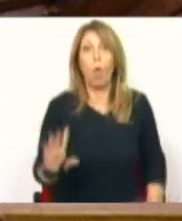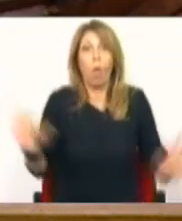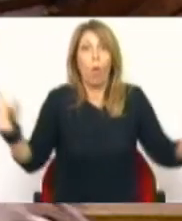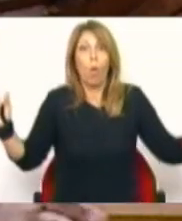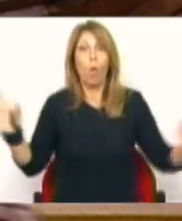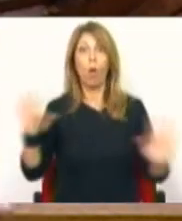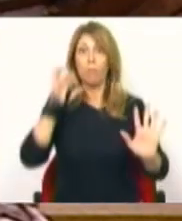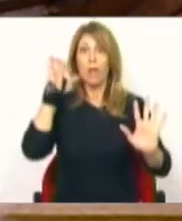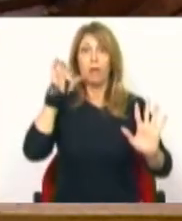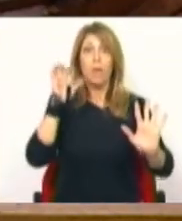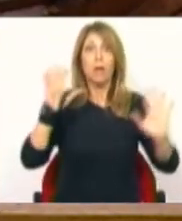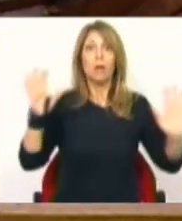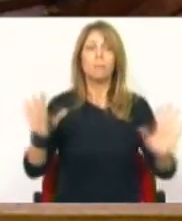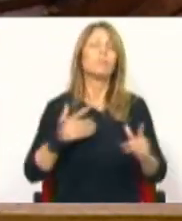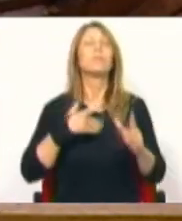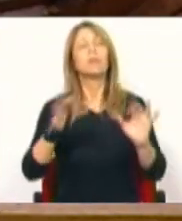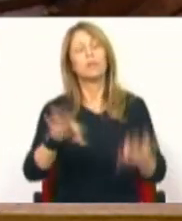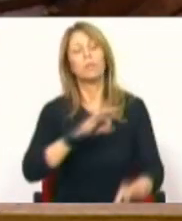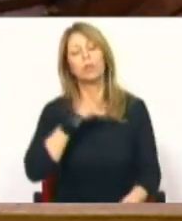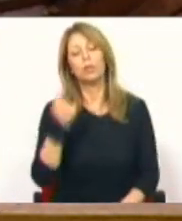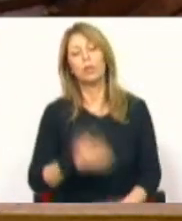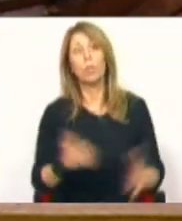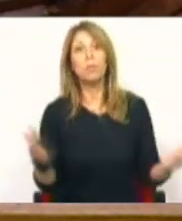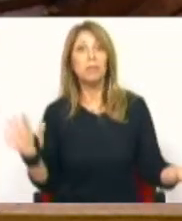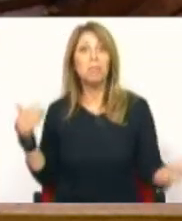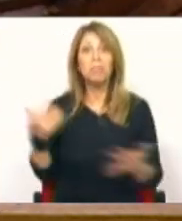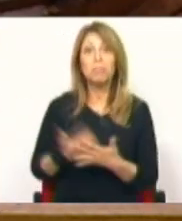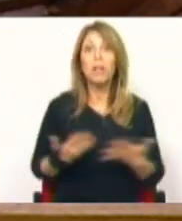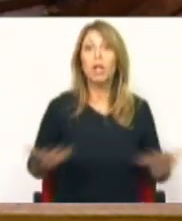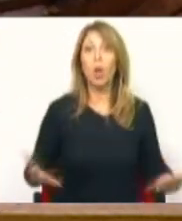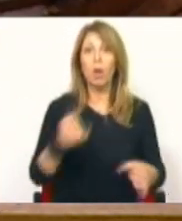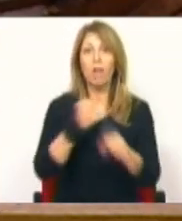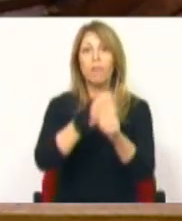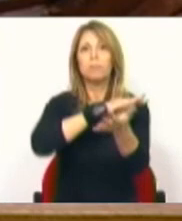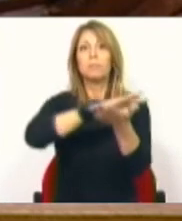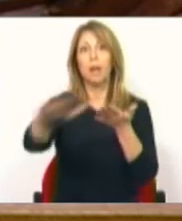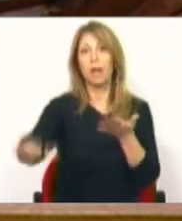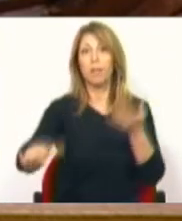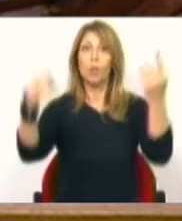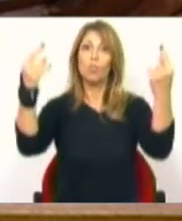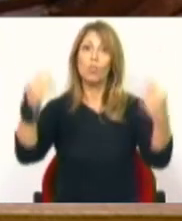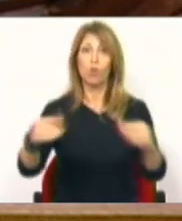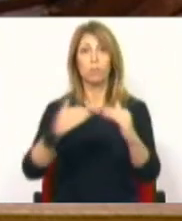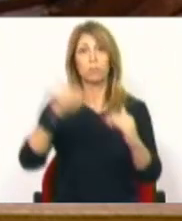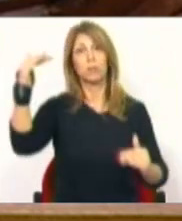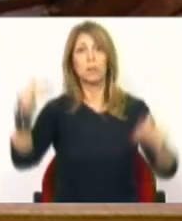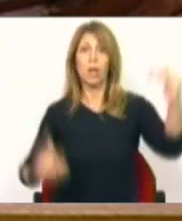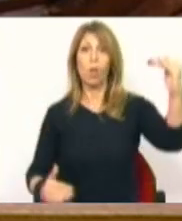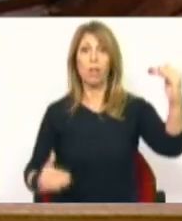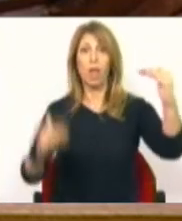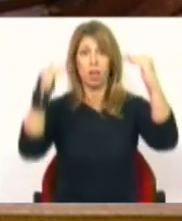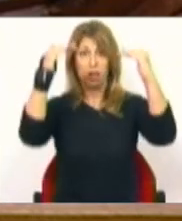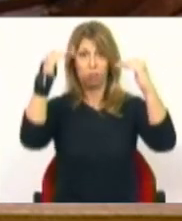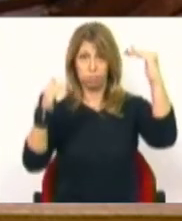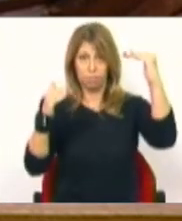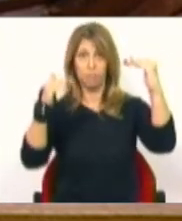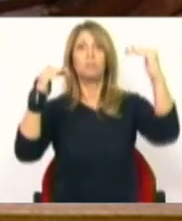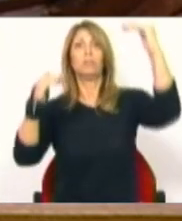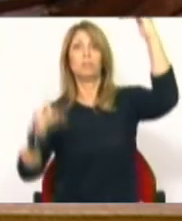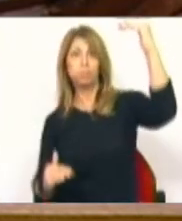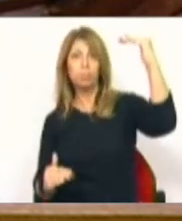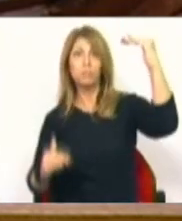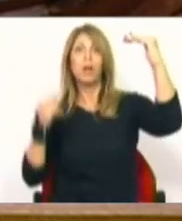não. Até ver, termino, Sr. Presidente, até ver, nada foi feito. Só a desigualdade aumentou. Senhoras e